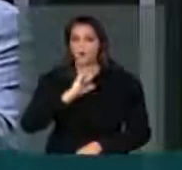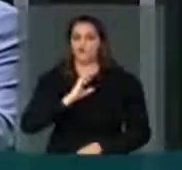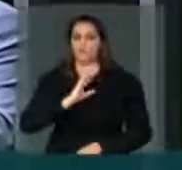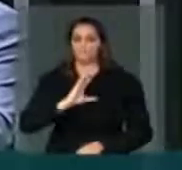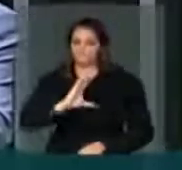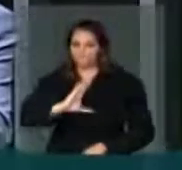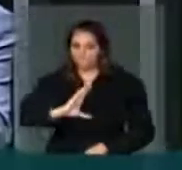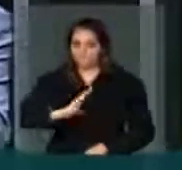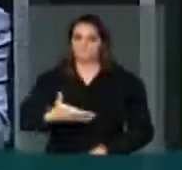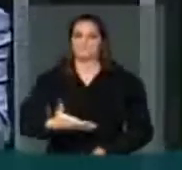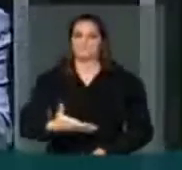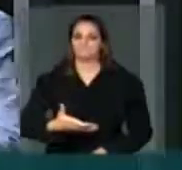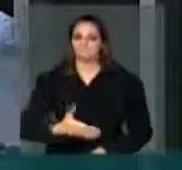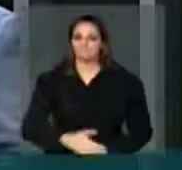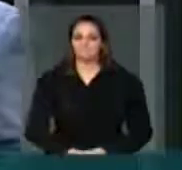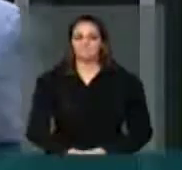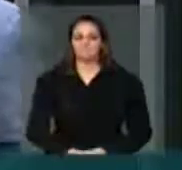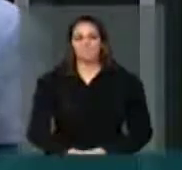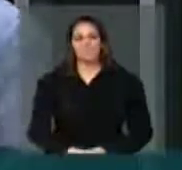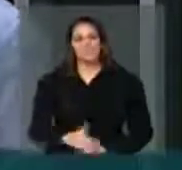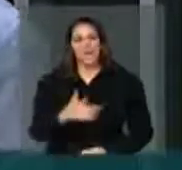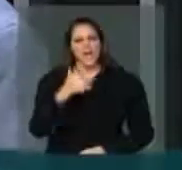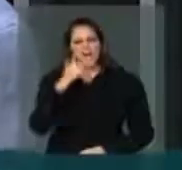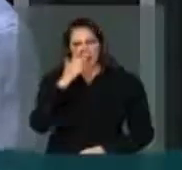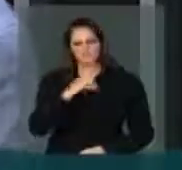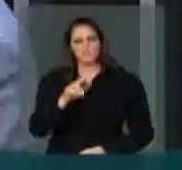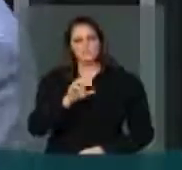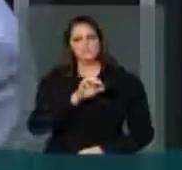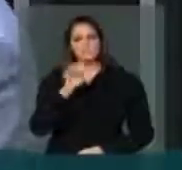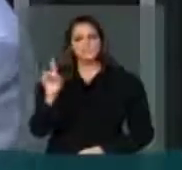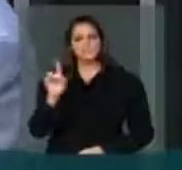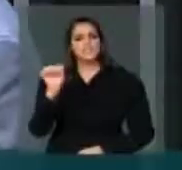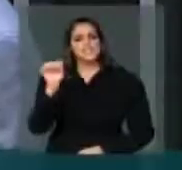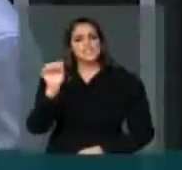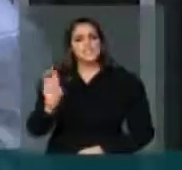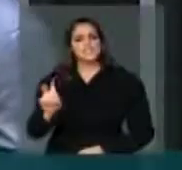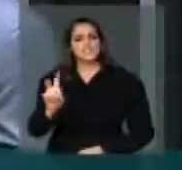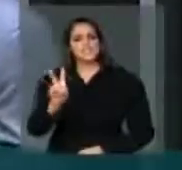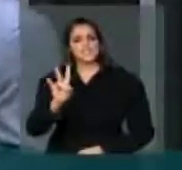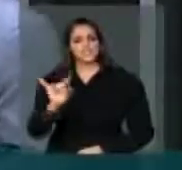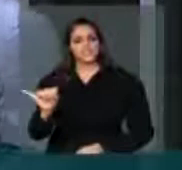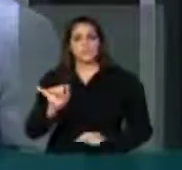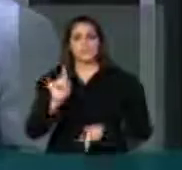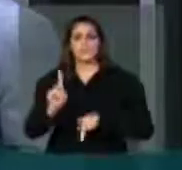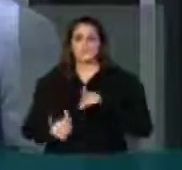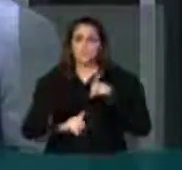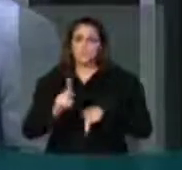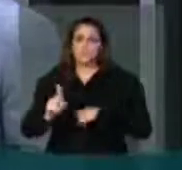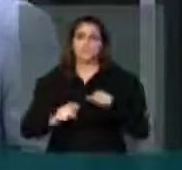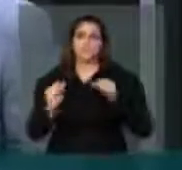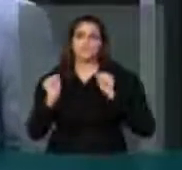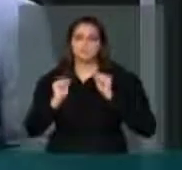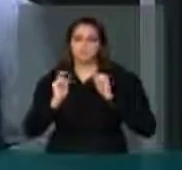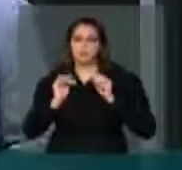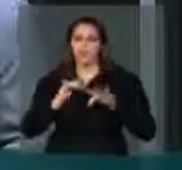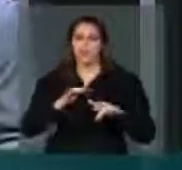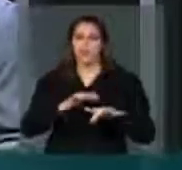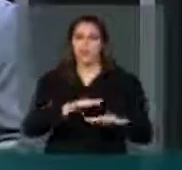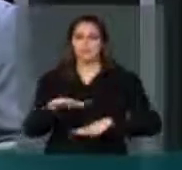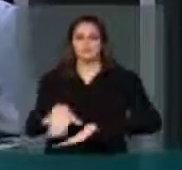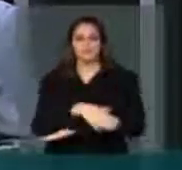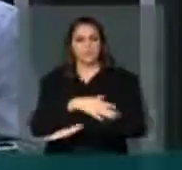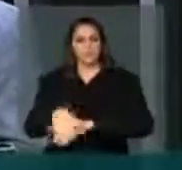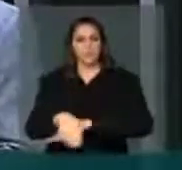resposta. Parece-me que dia 15 nós vamos ter a saída do povo brasileiro às ruas do nosso